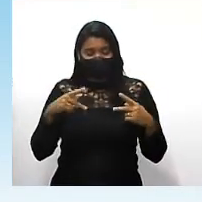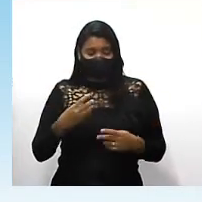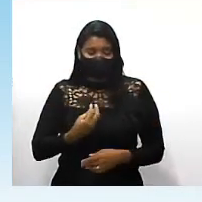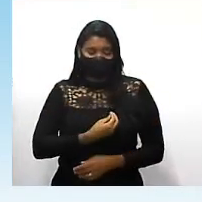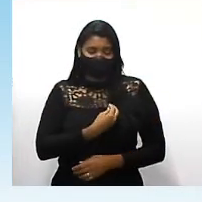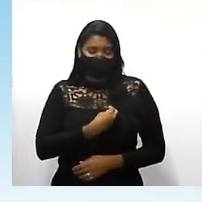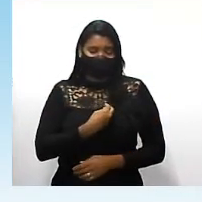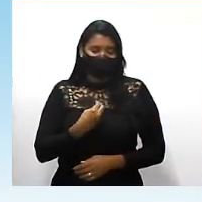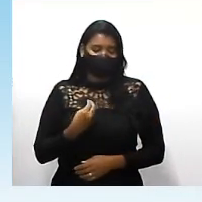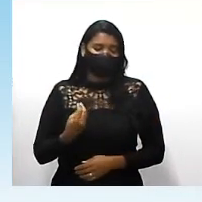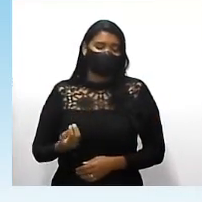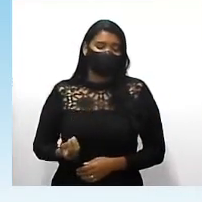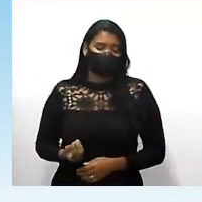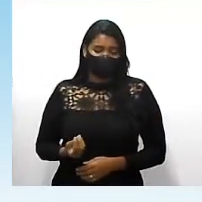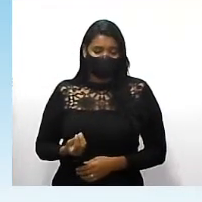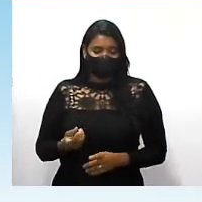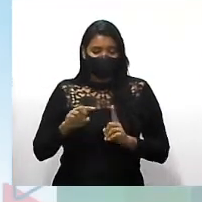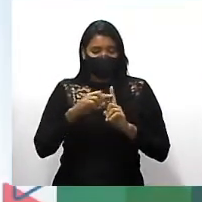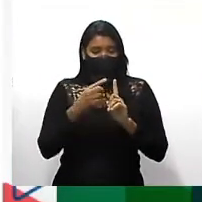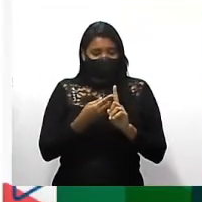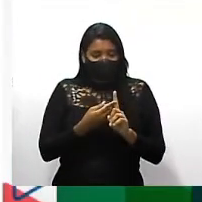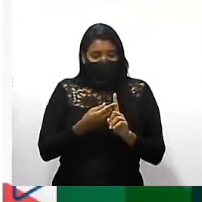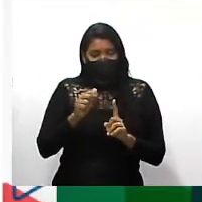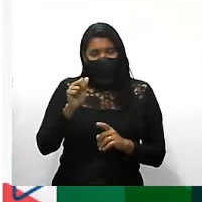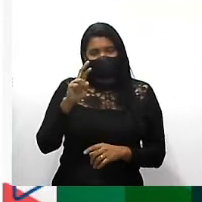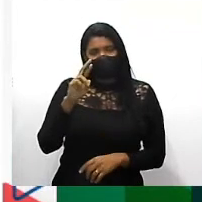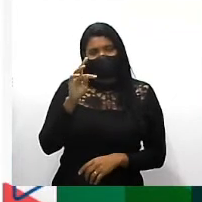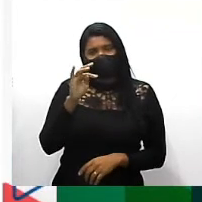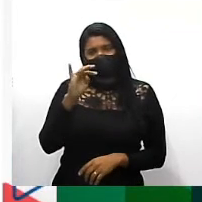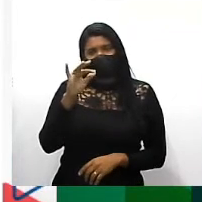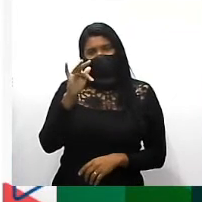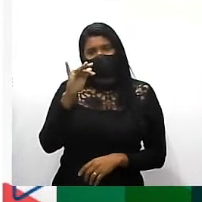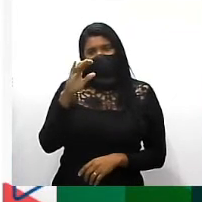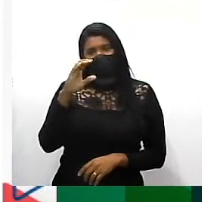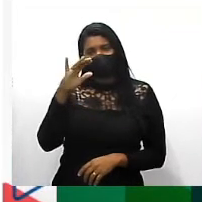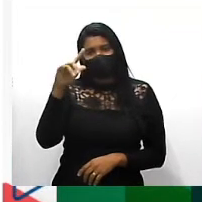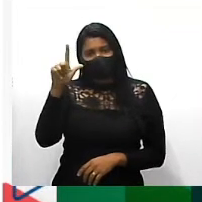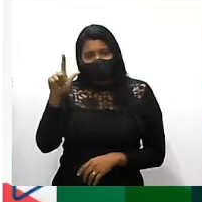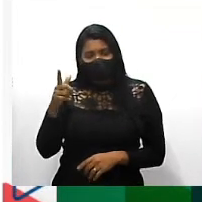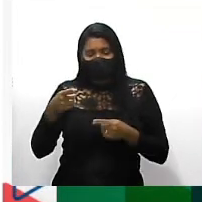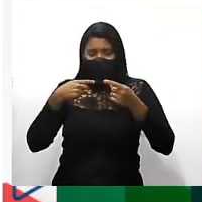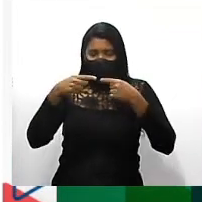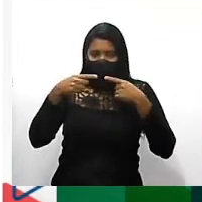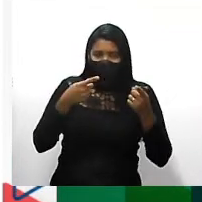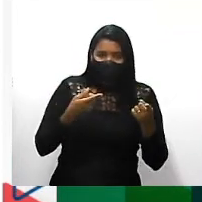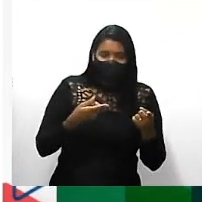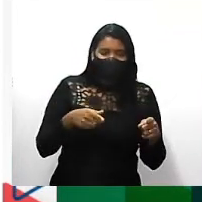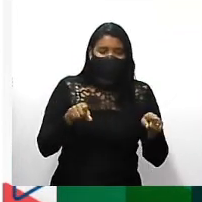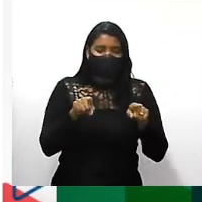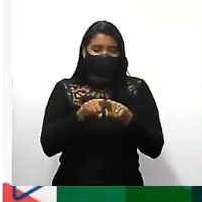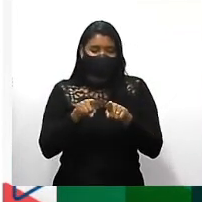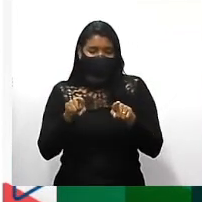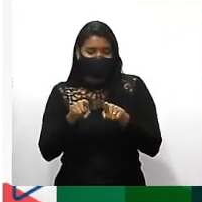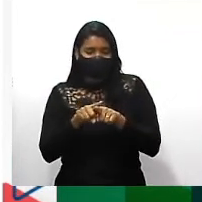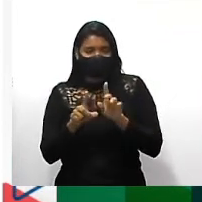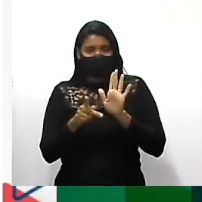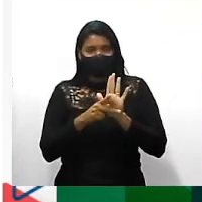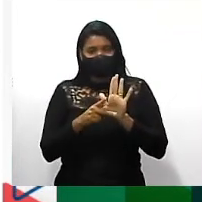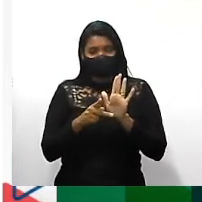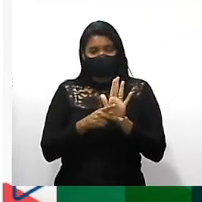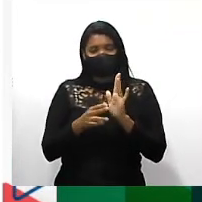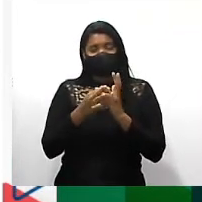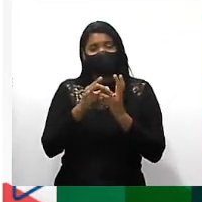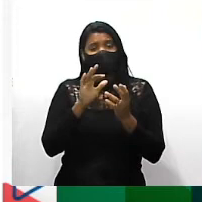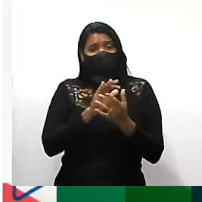A inseminação artificial, que aí vem uma discussão até do próprio, muitas vezes relacionado até o próprio casal,